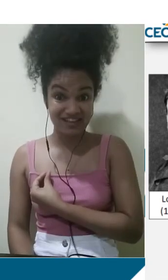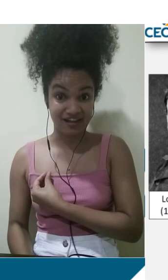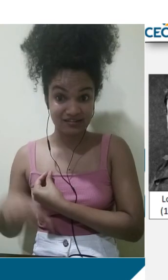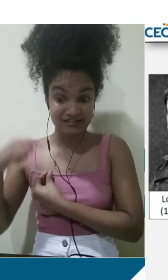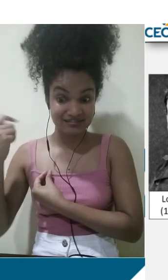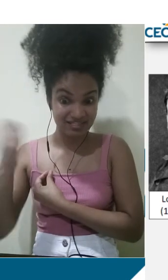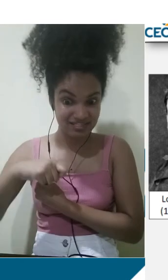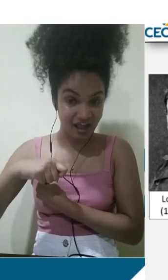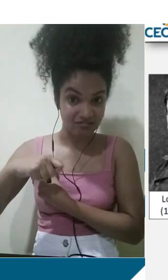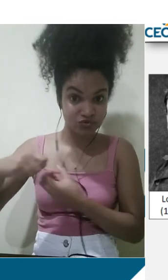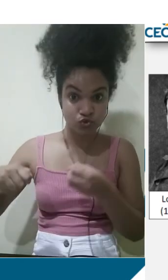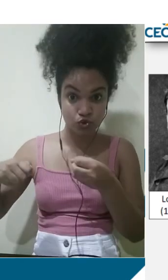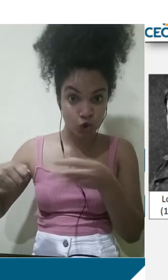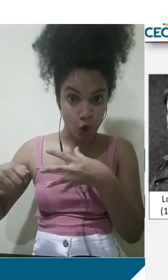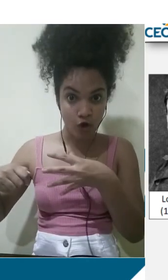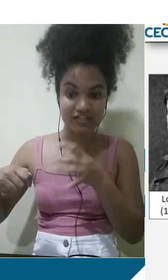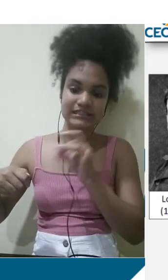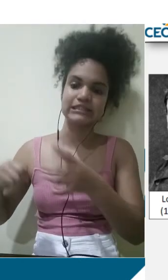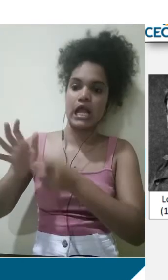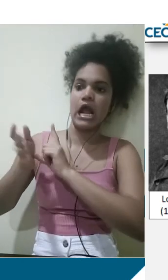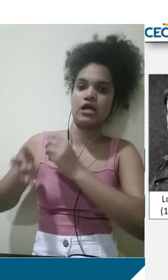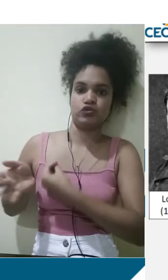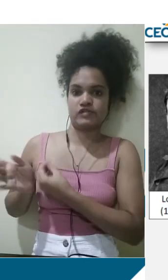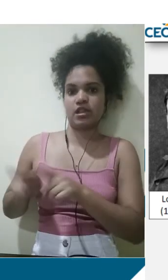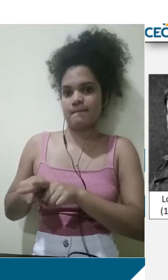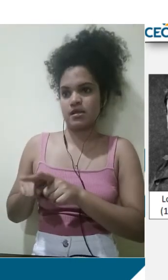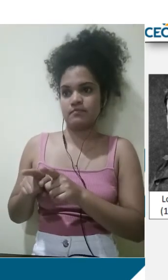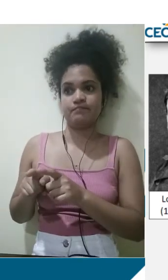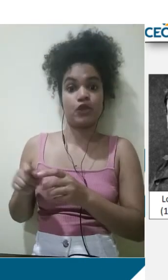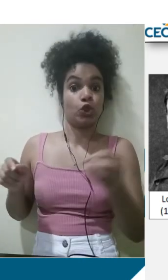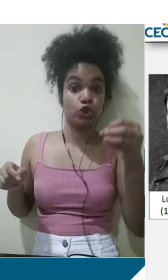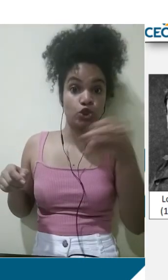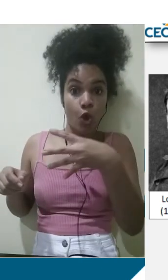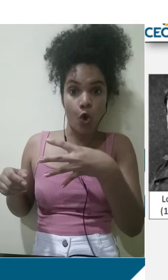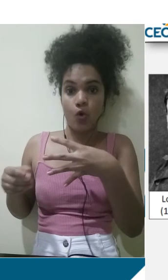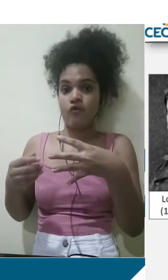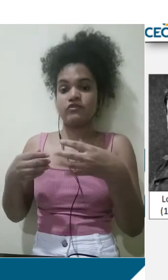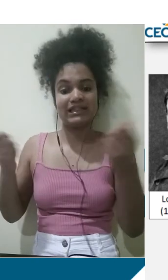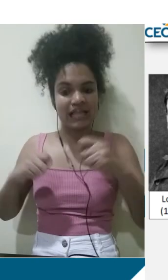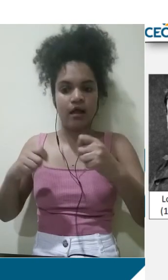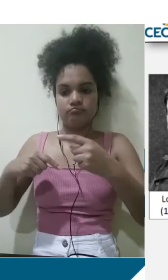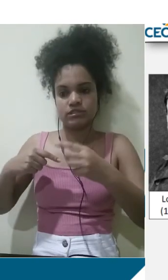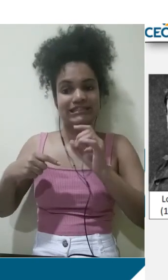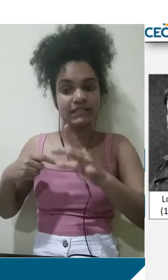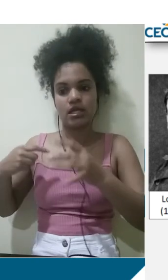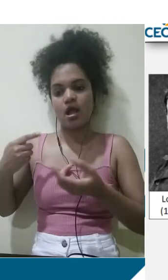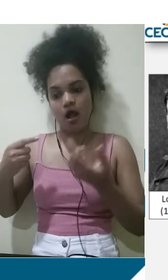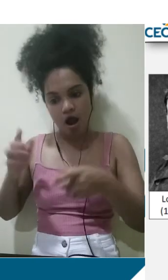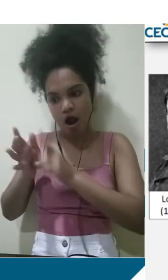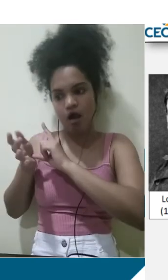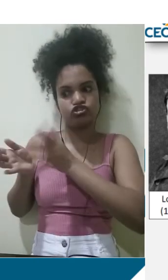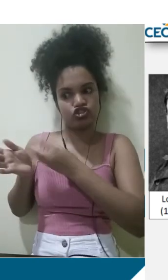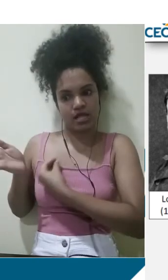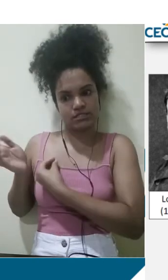só pode vir de vida pré-existente. Novos organismos só são formados pela reprodução de organismos que